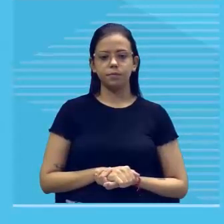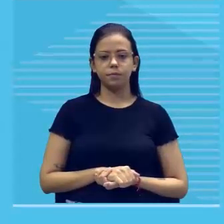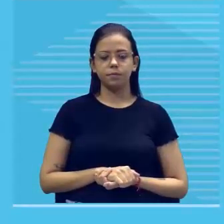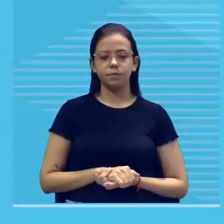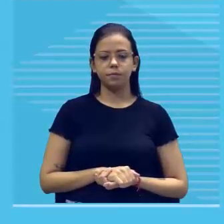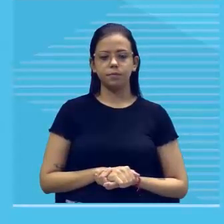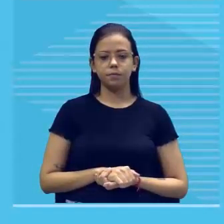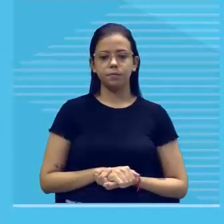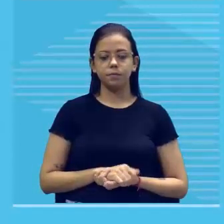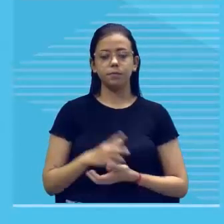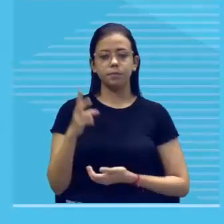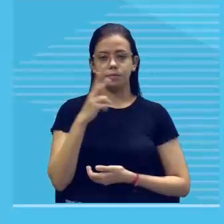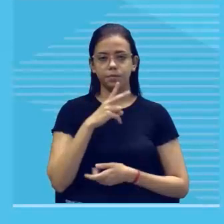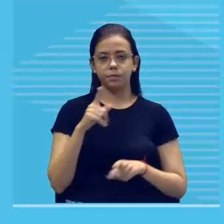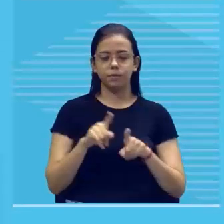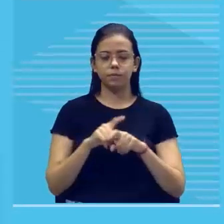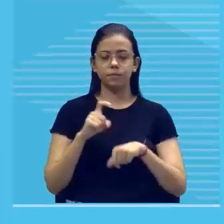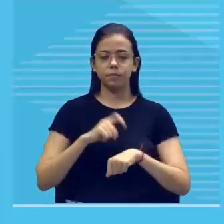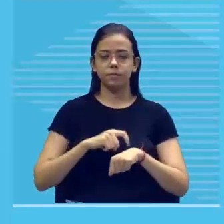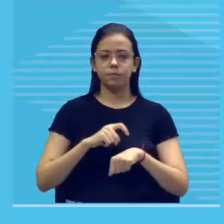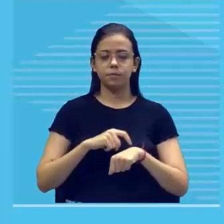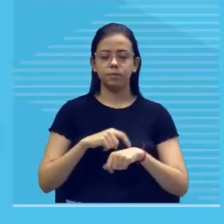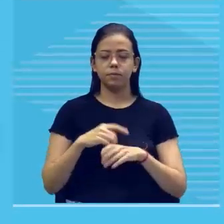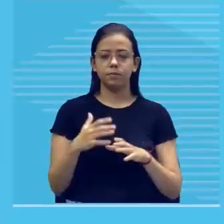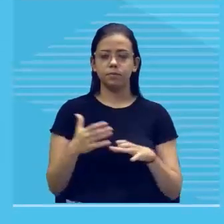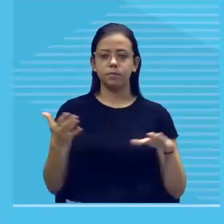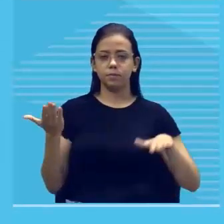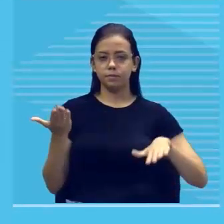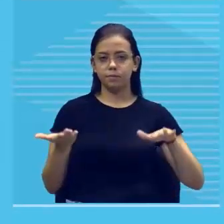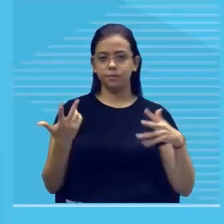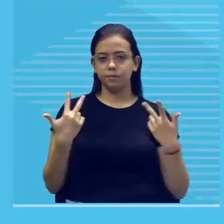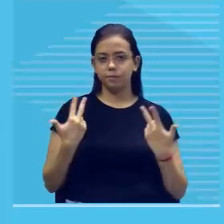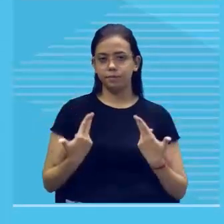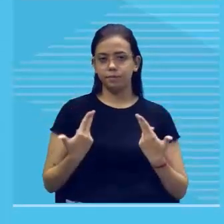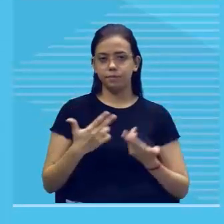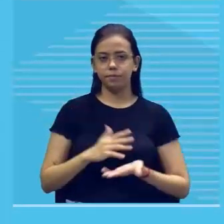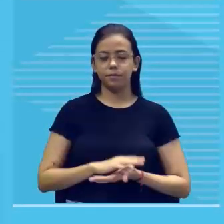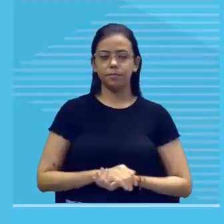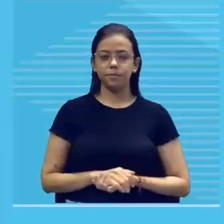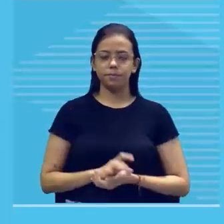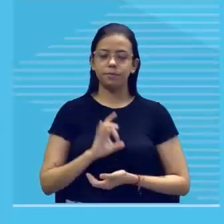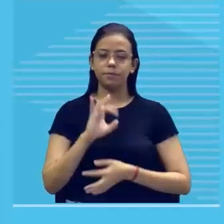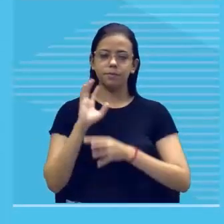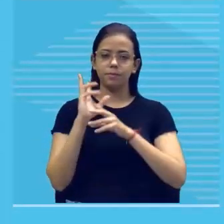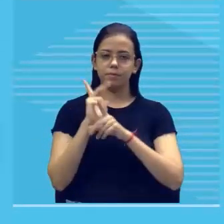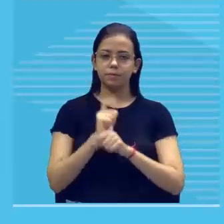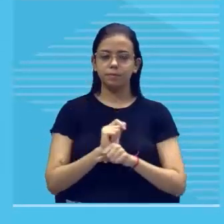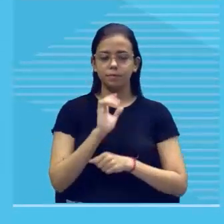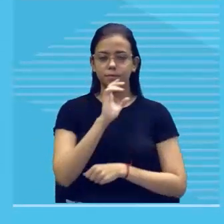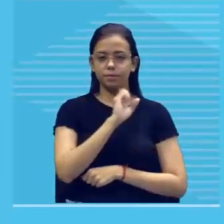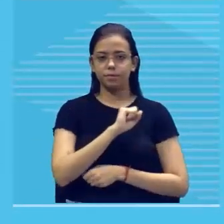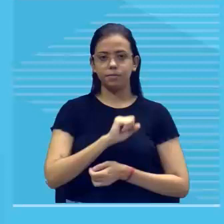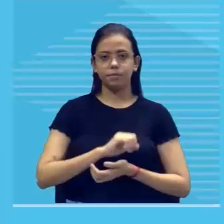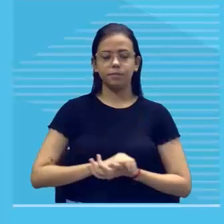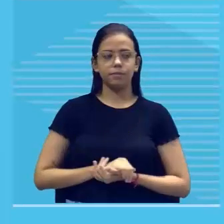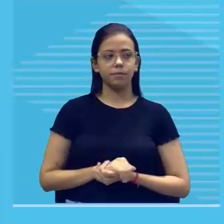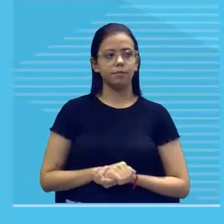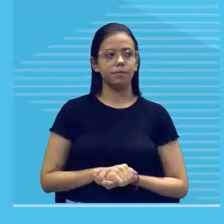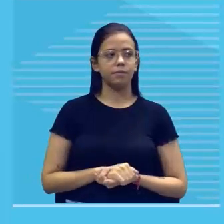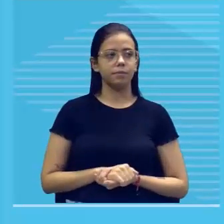velocidade e tempo grandezas inversamente proporcionais só pra gente vai avisar rapidão